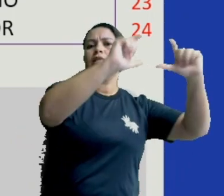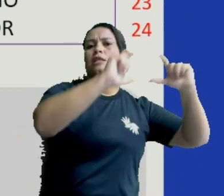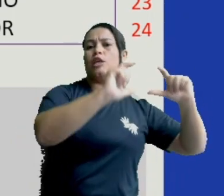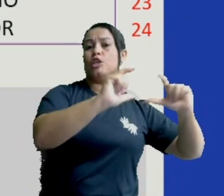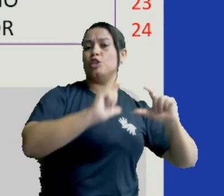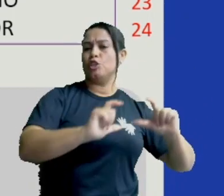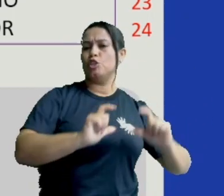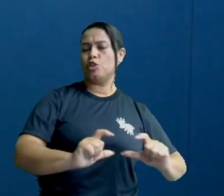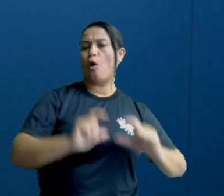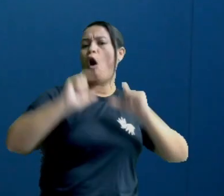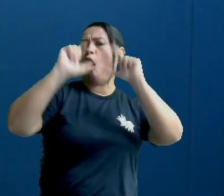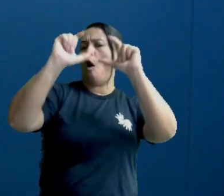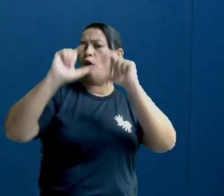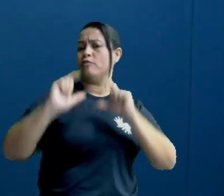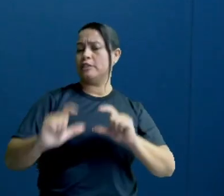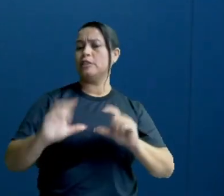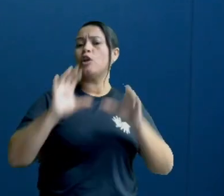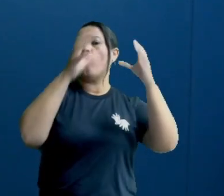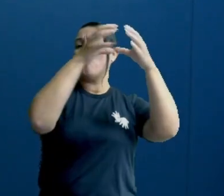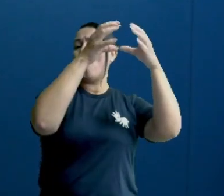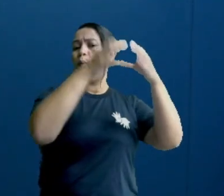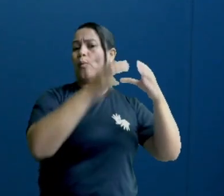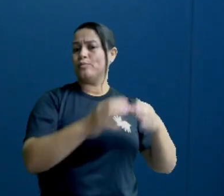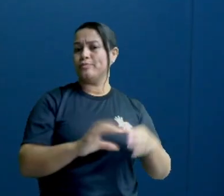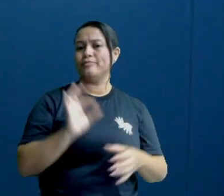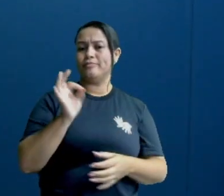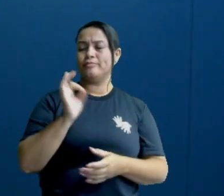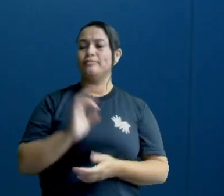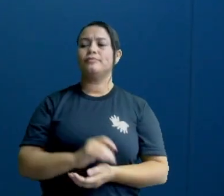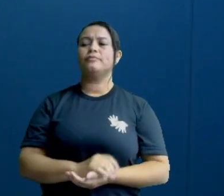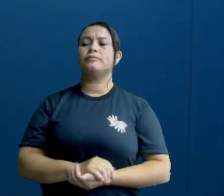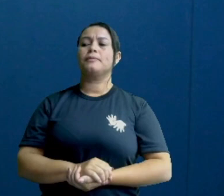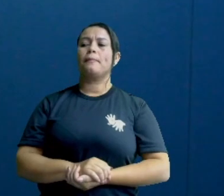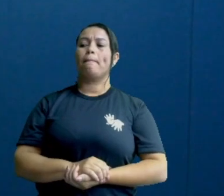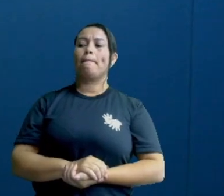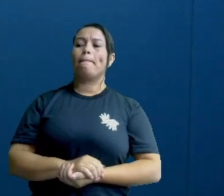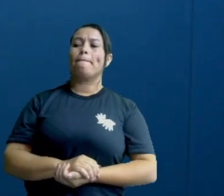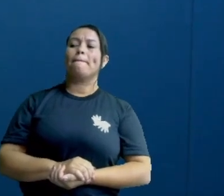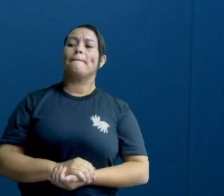estrofes, que são os conjuntinhos, tá bom?